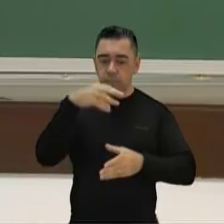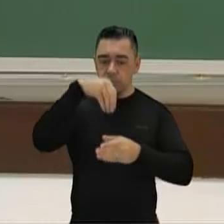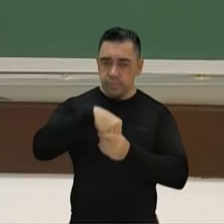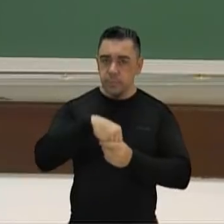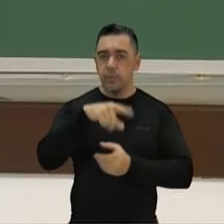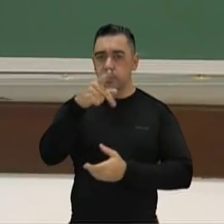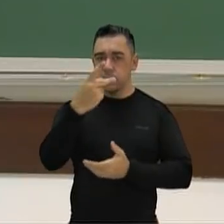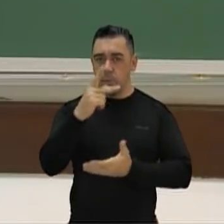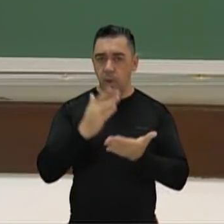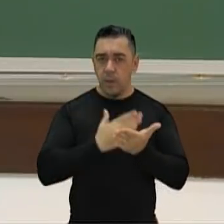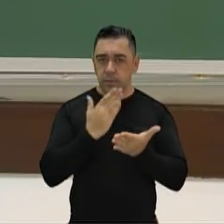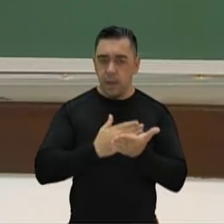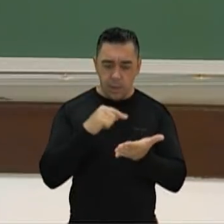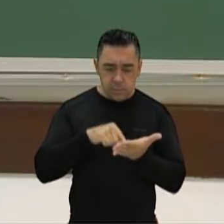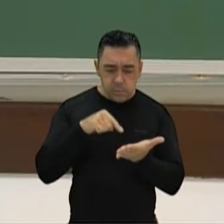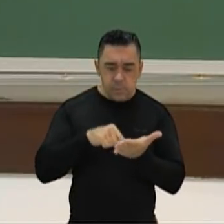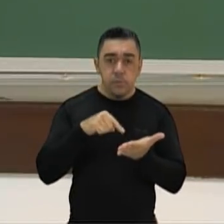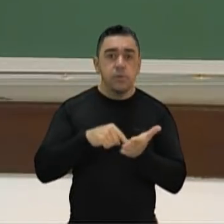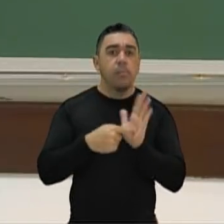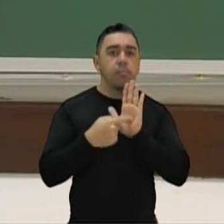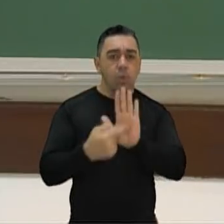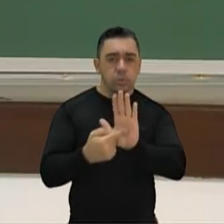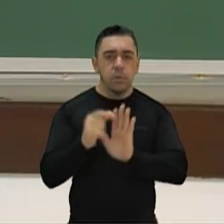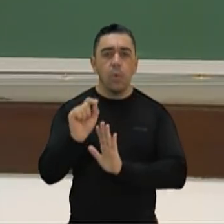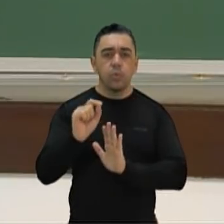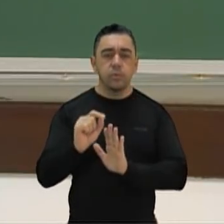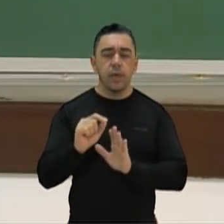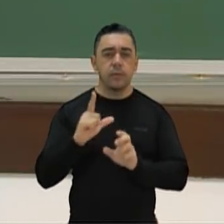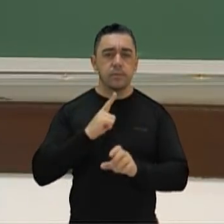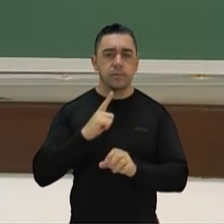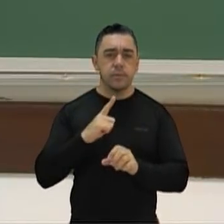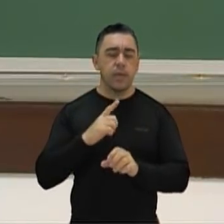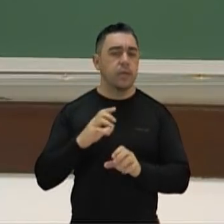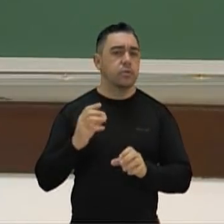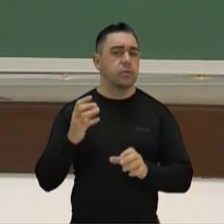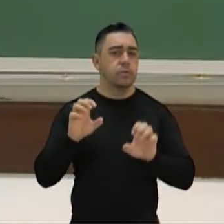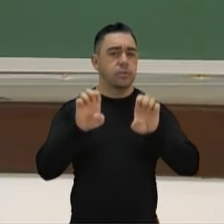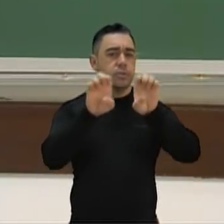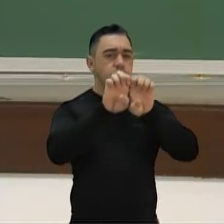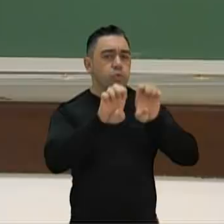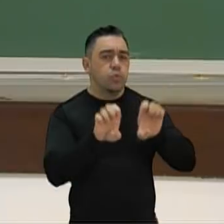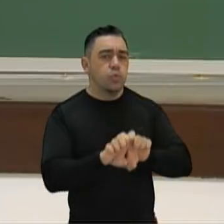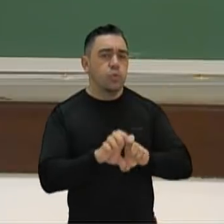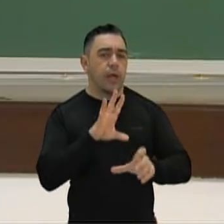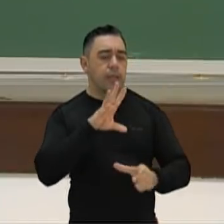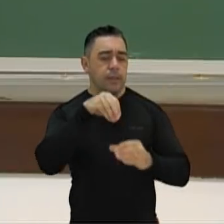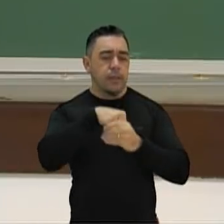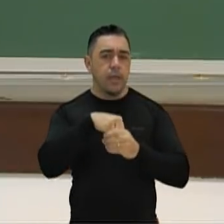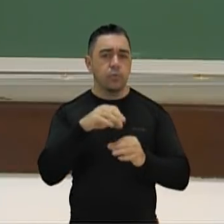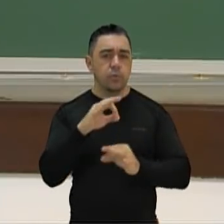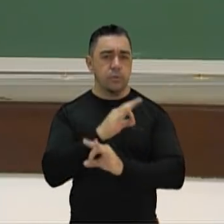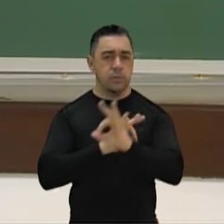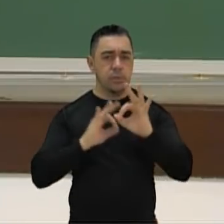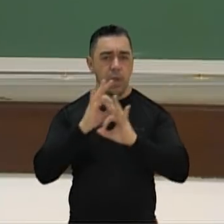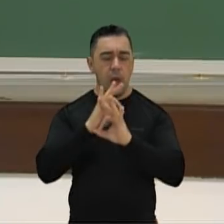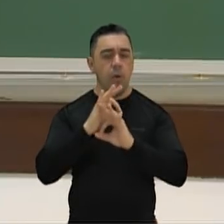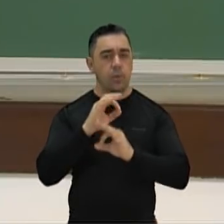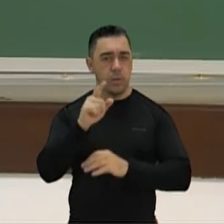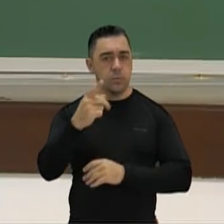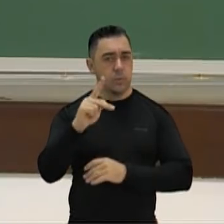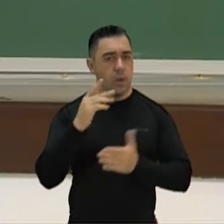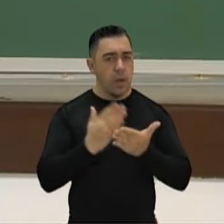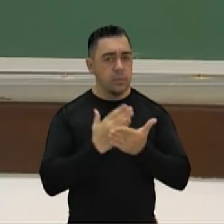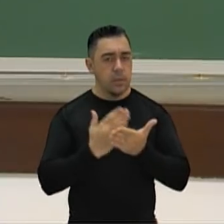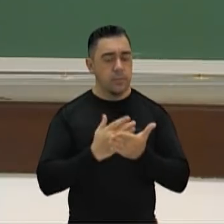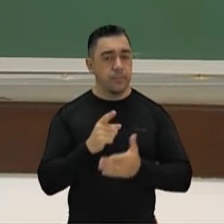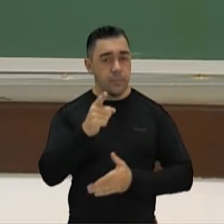e mostrar essas estruturas celulares, um desenho bem caprichado no seu caderno. E você também